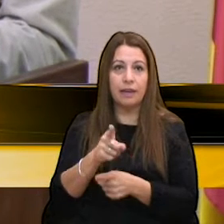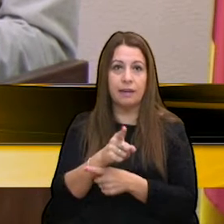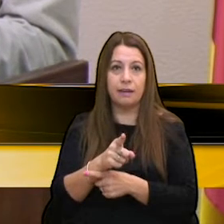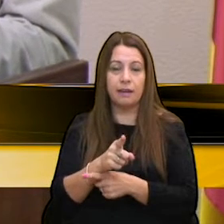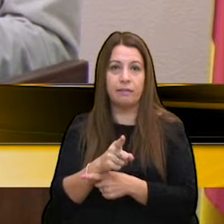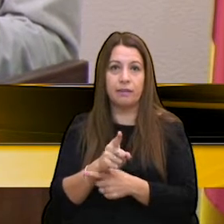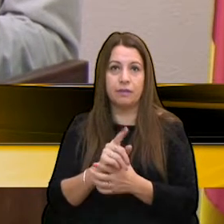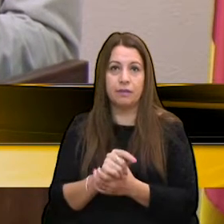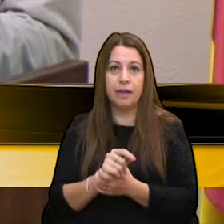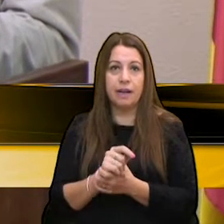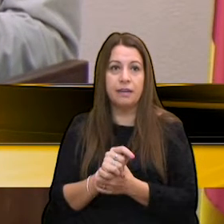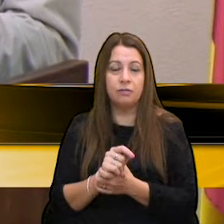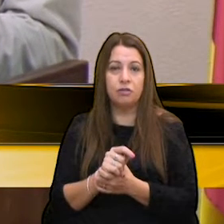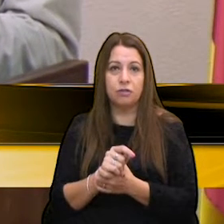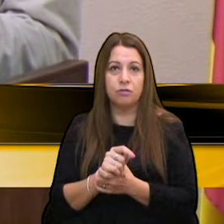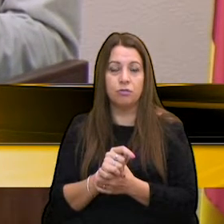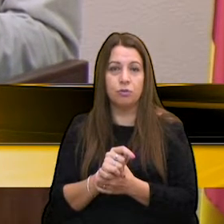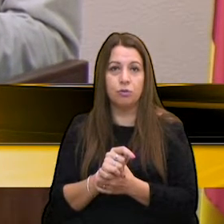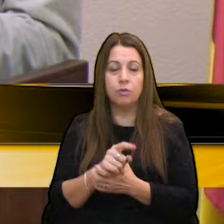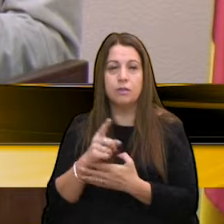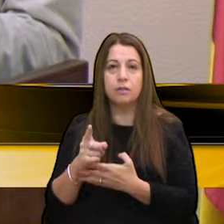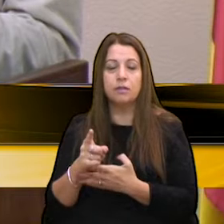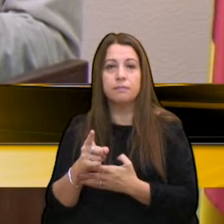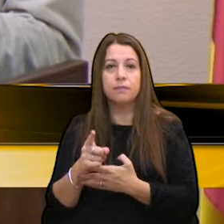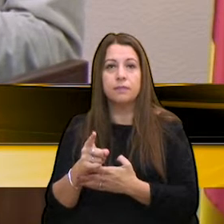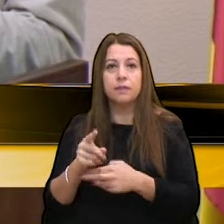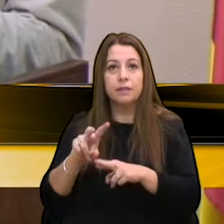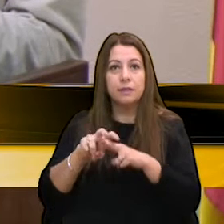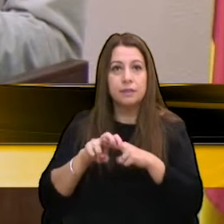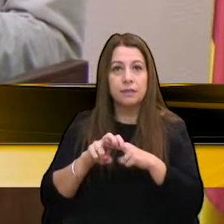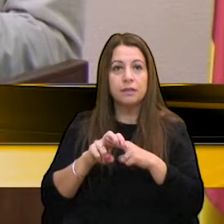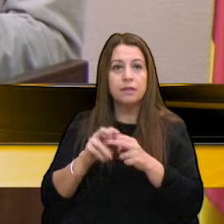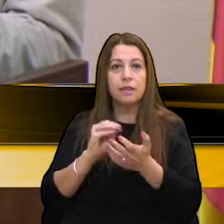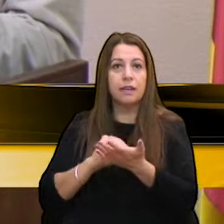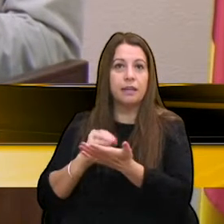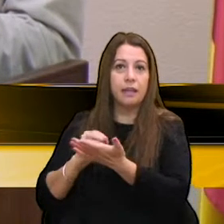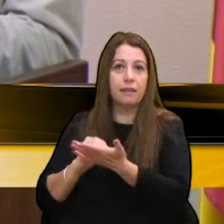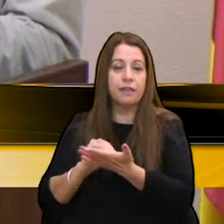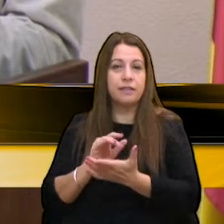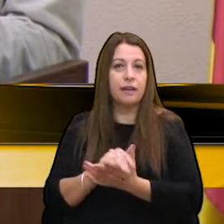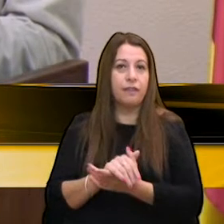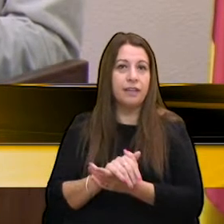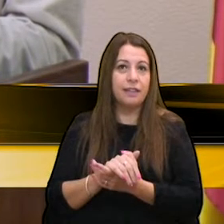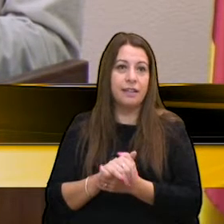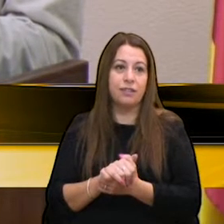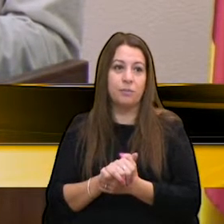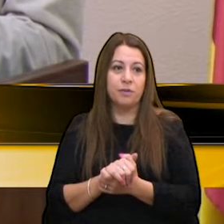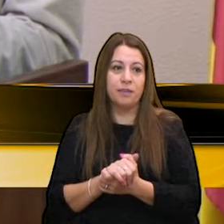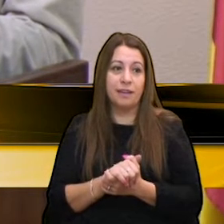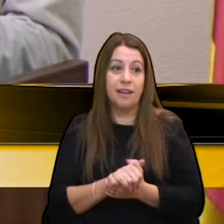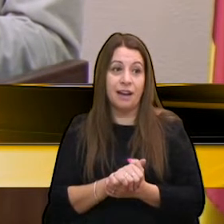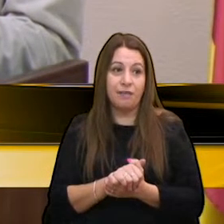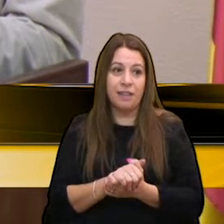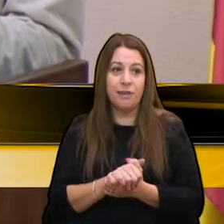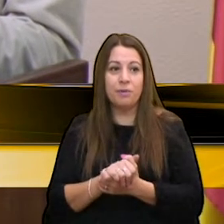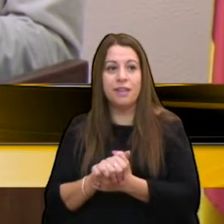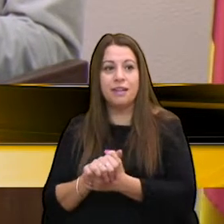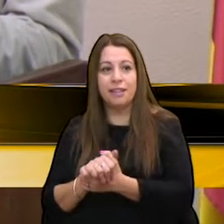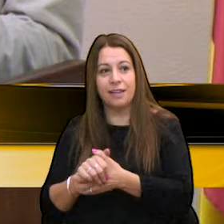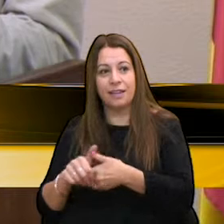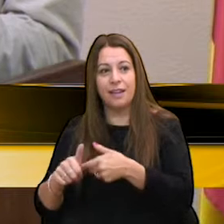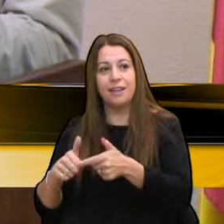propriedade. Um dos principais motivos é a falta de capital para aquisição de máquinas, em torno de